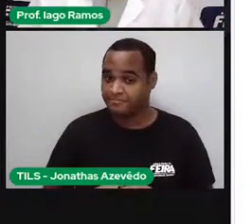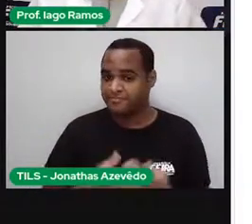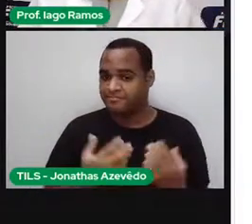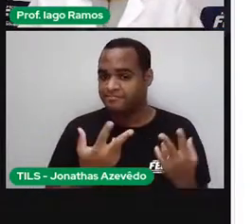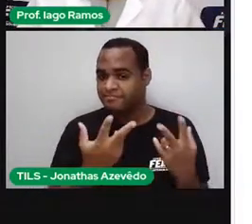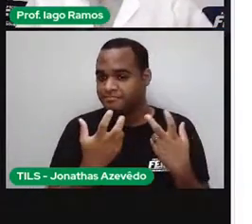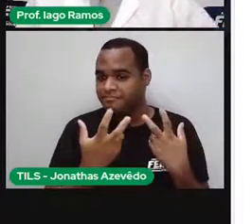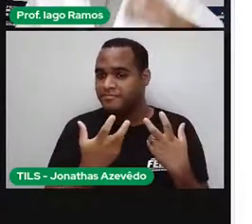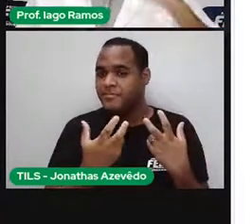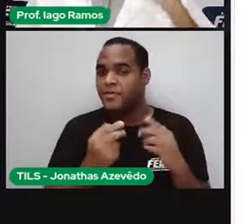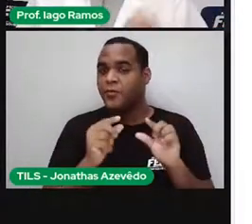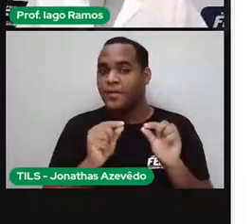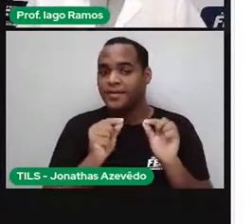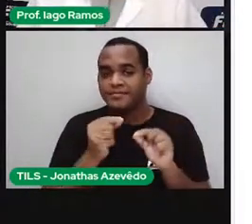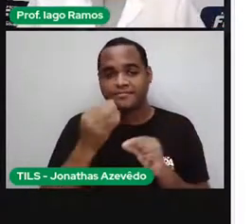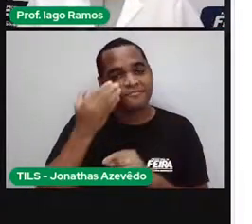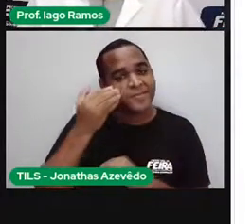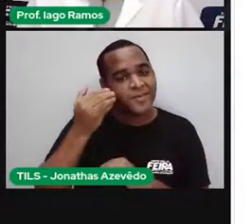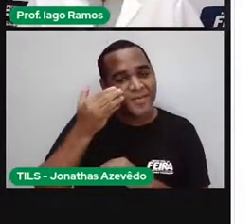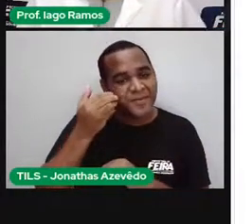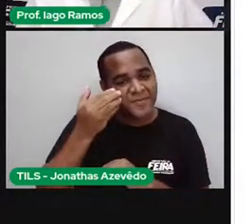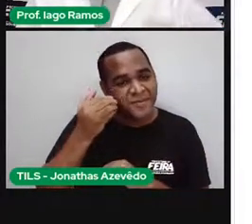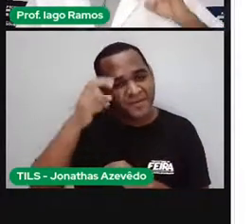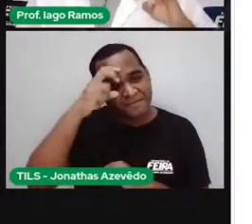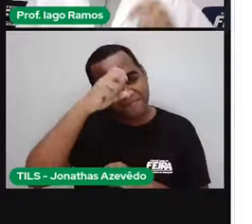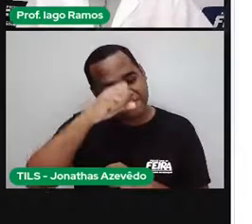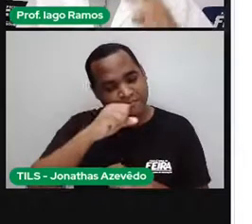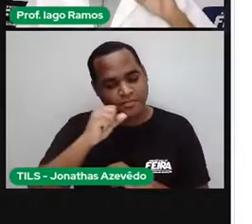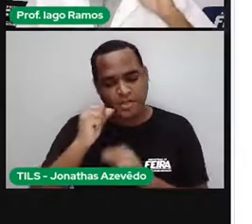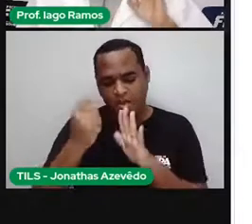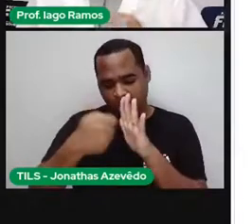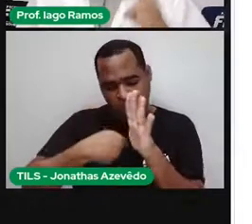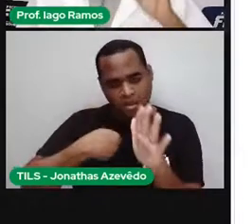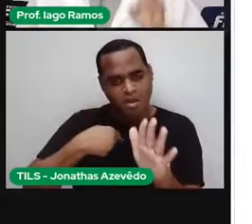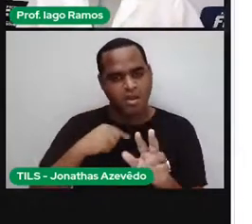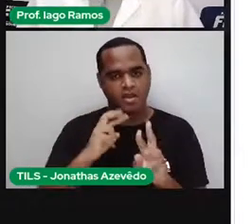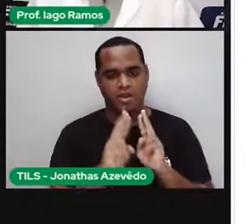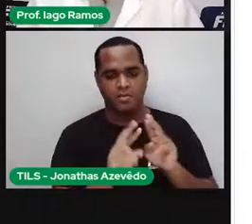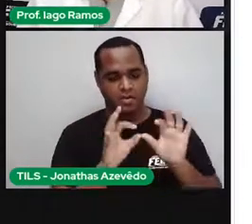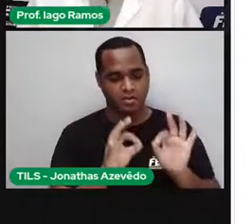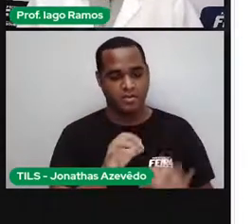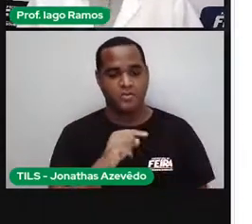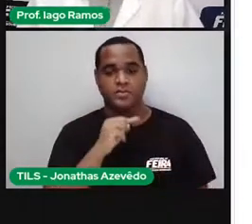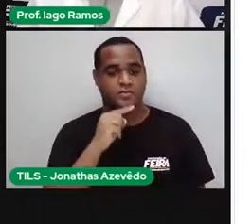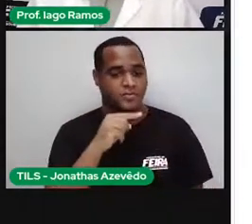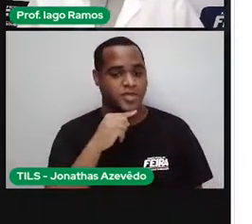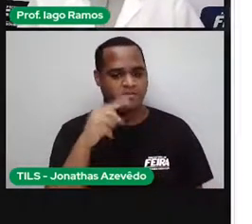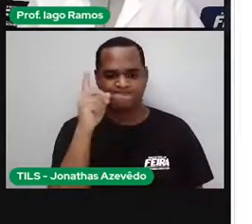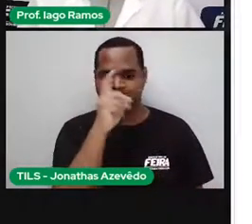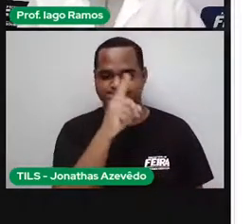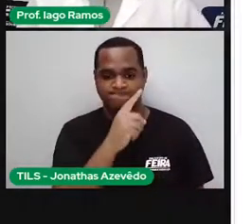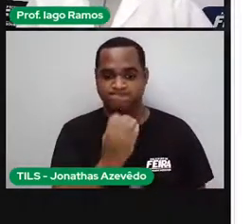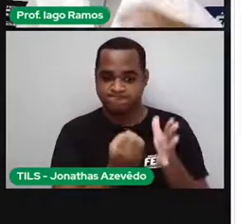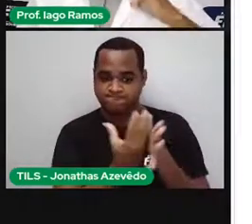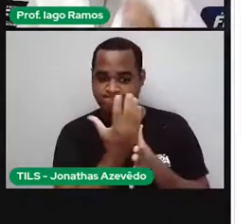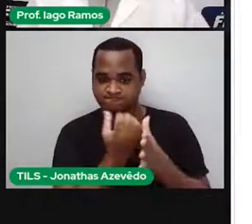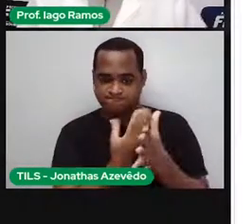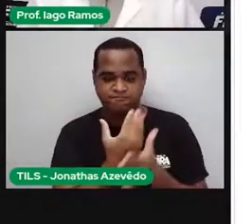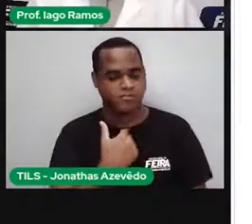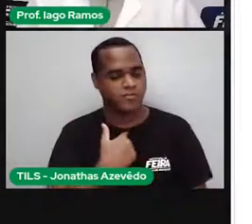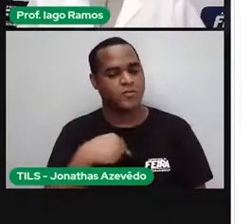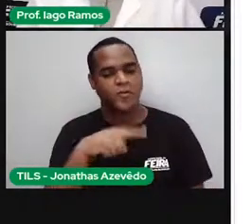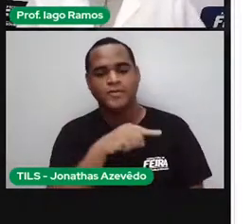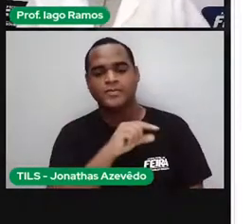observação questionamentos dúvidas que vão surgir nessa caminhada